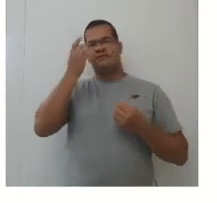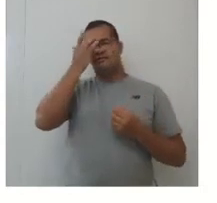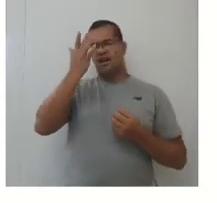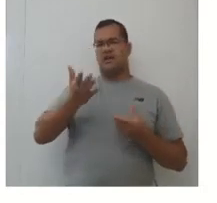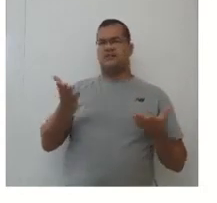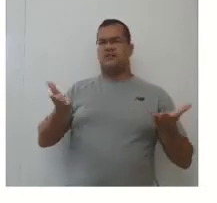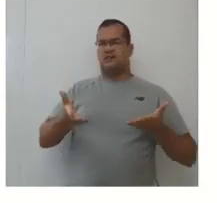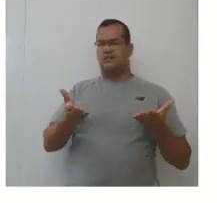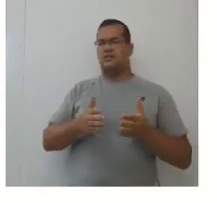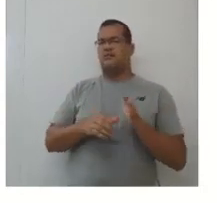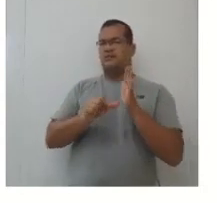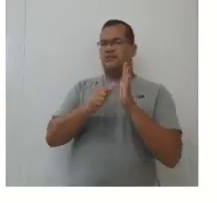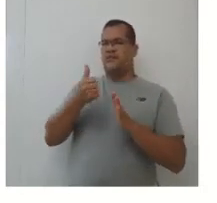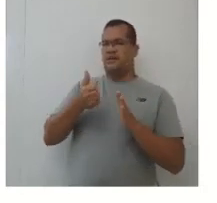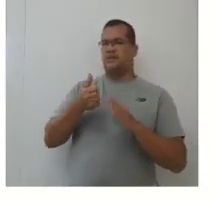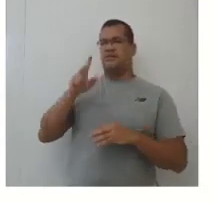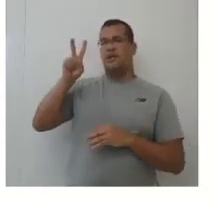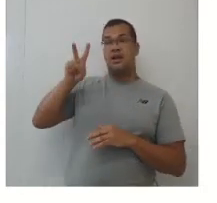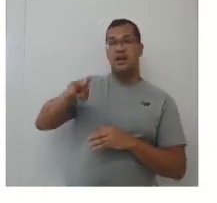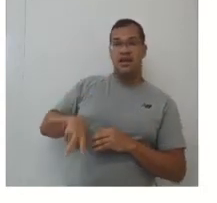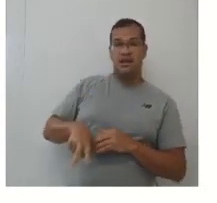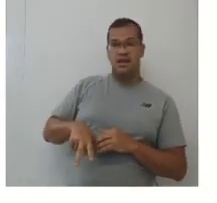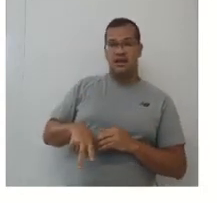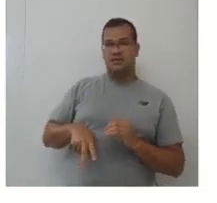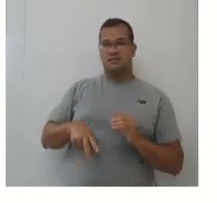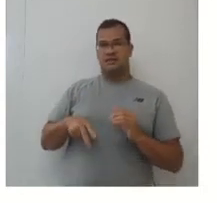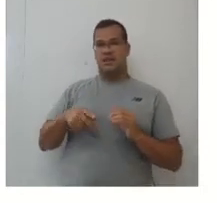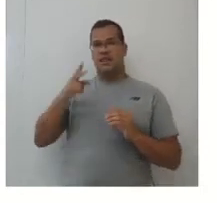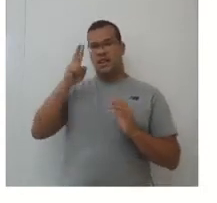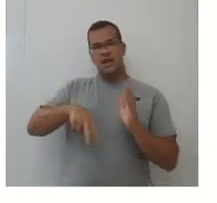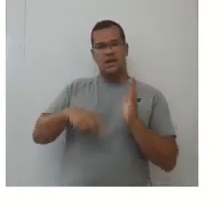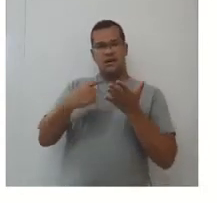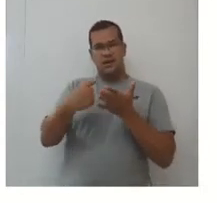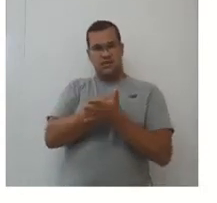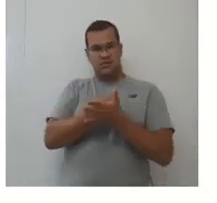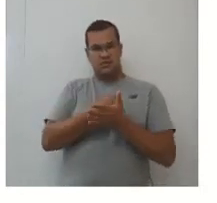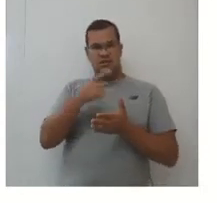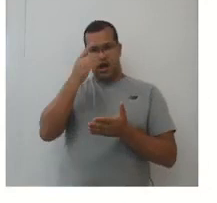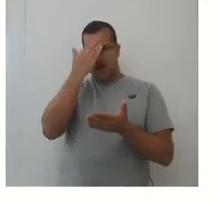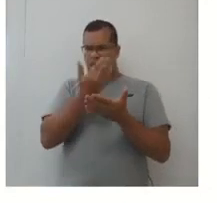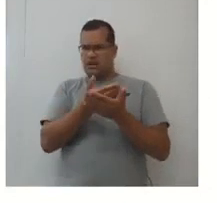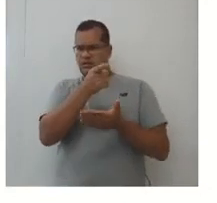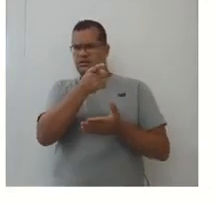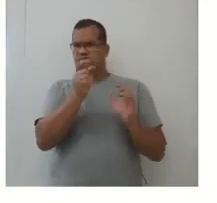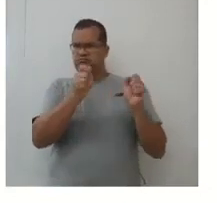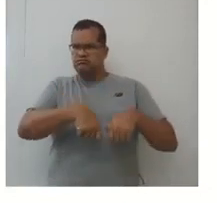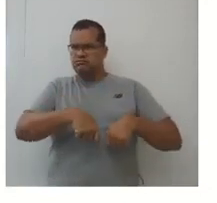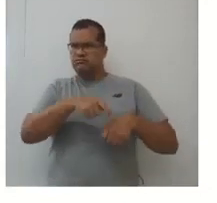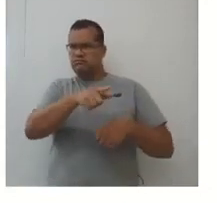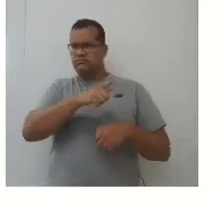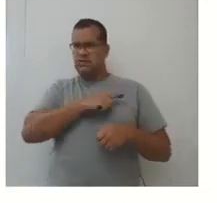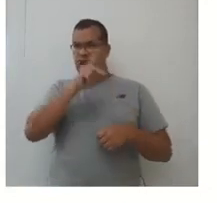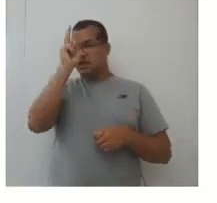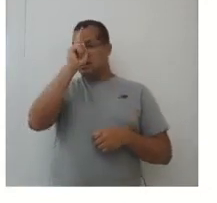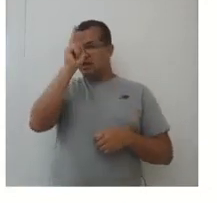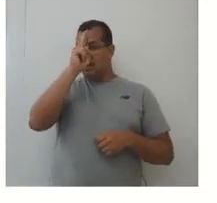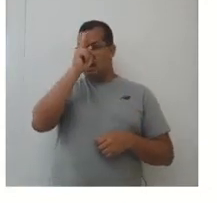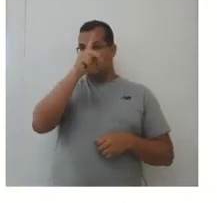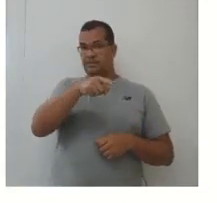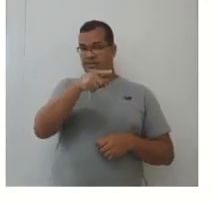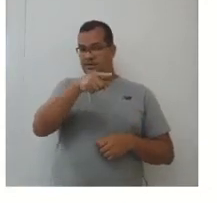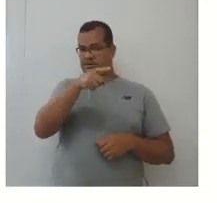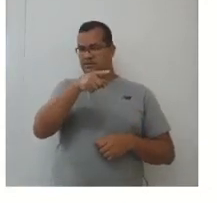fácil. Primeiro, leia a questão. Acredite no seu potencial. Lembre-se